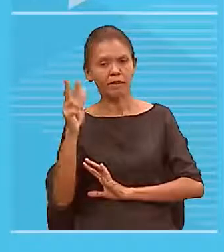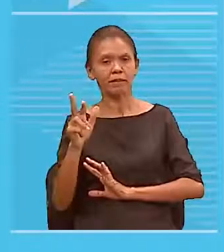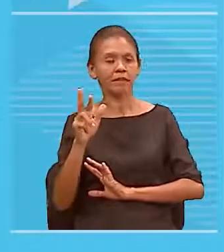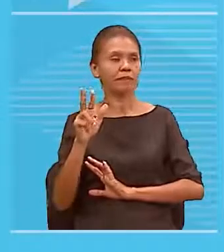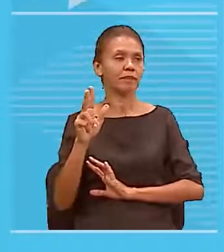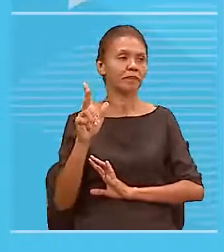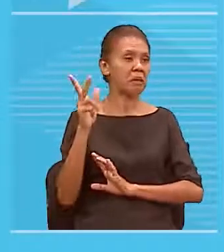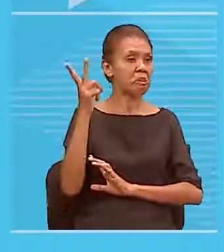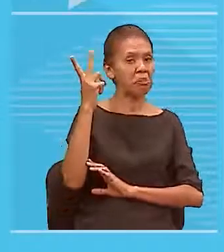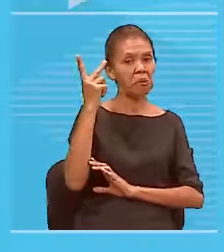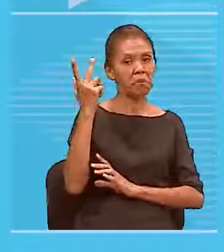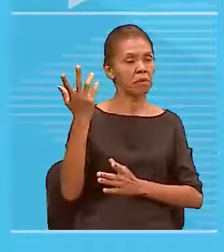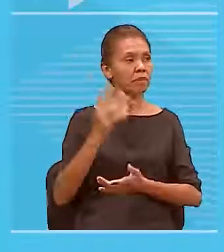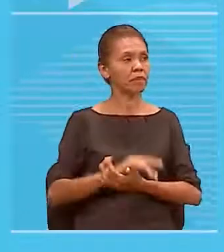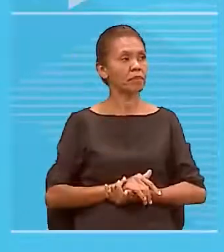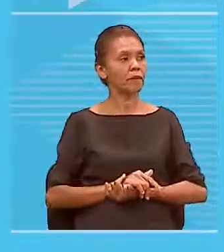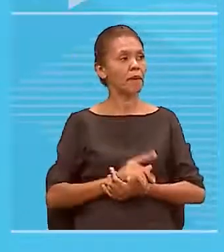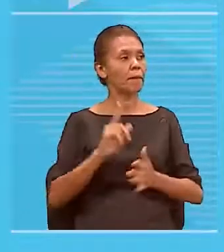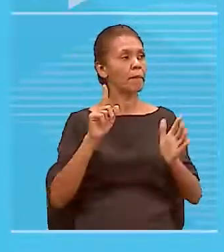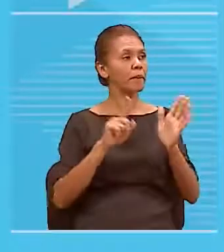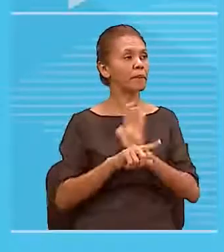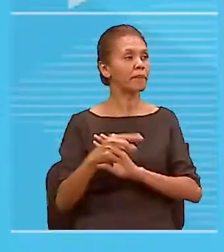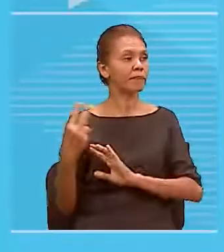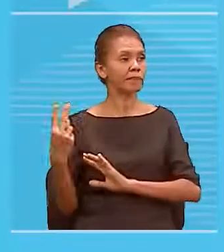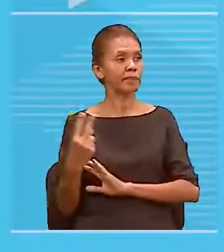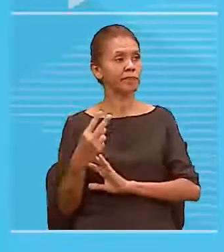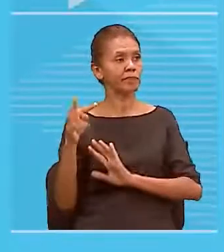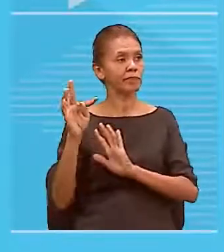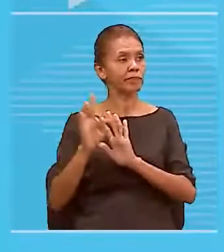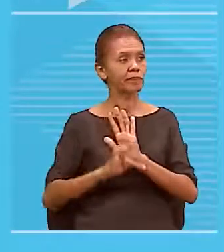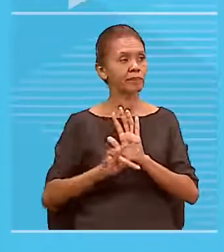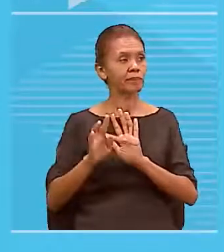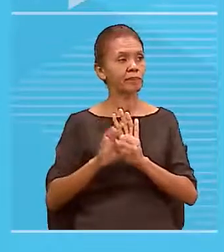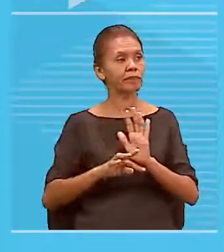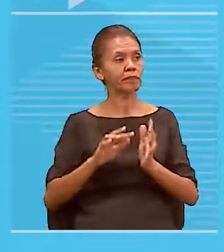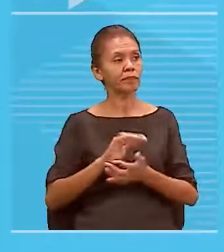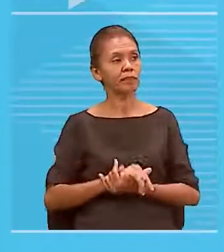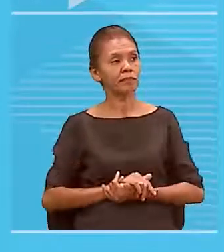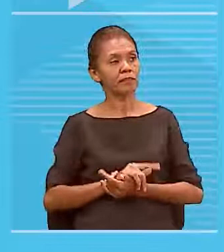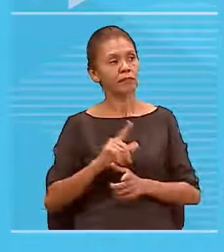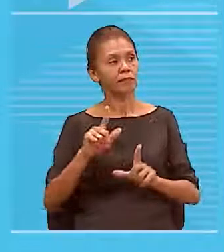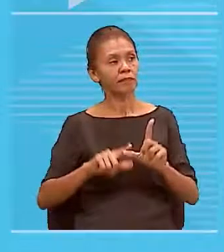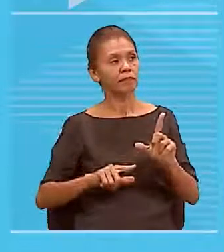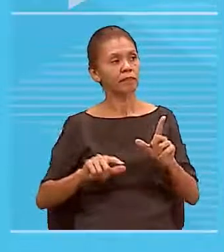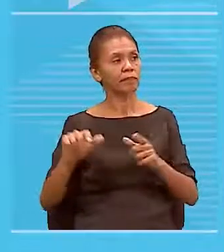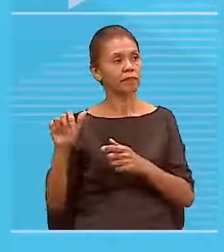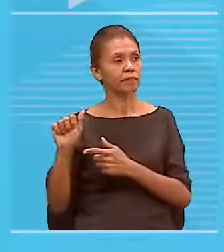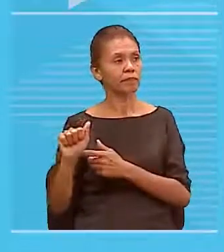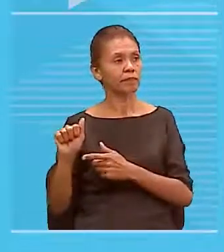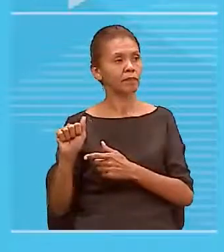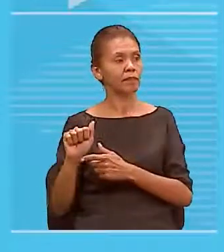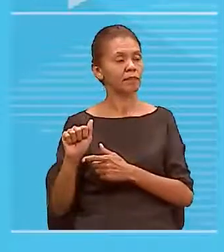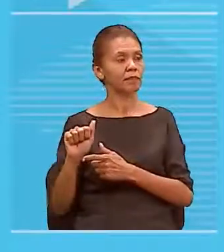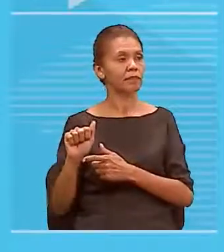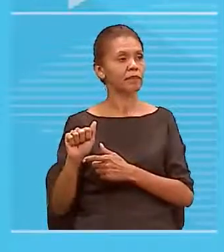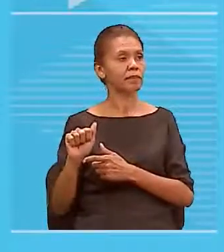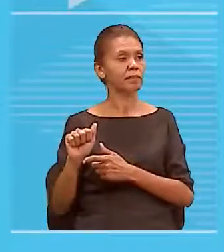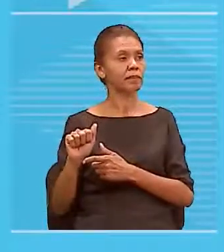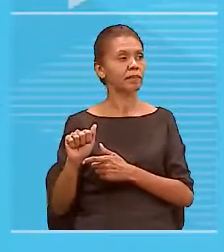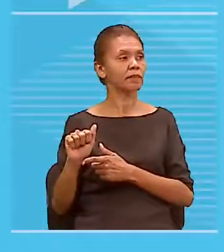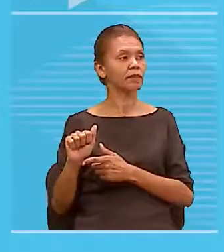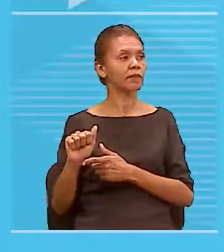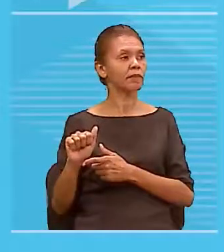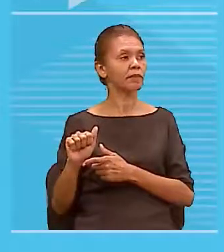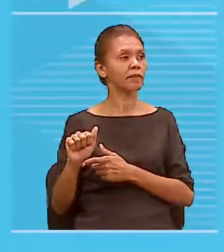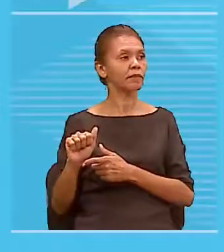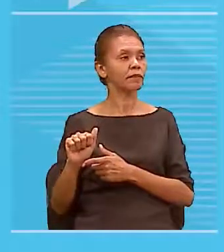que segue o pai tem um conhecimento do mundo que ele permite supor que Mauro teve